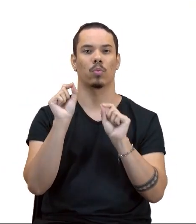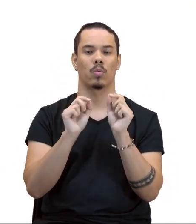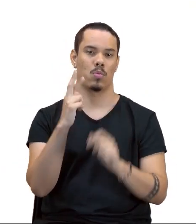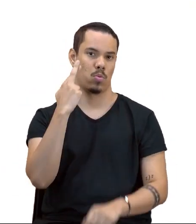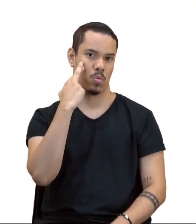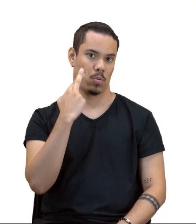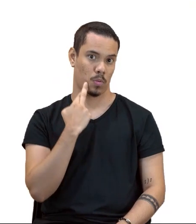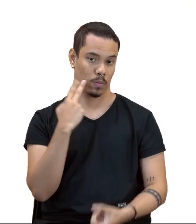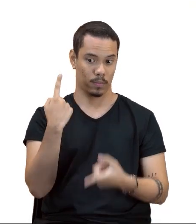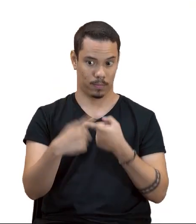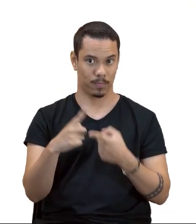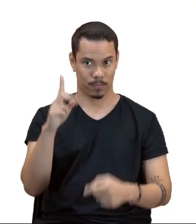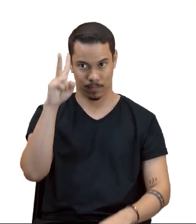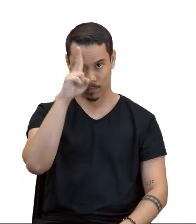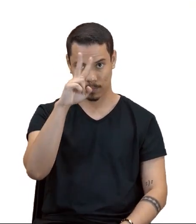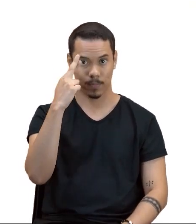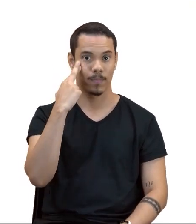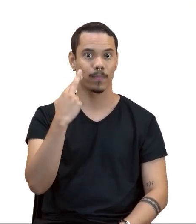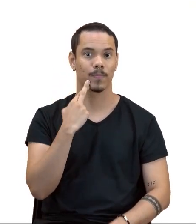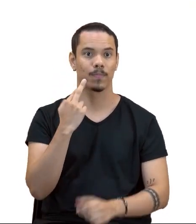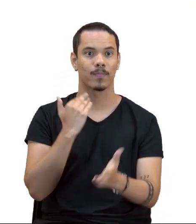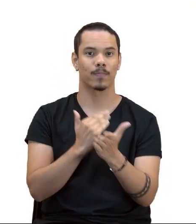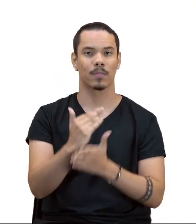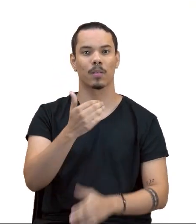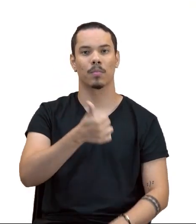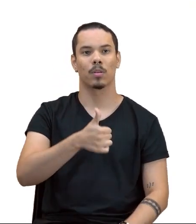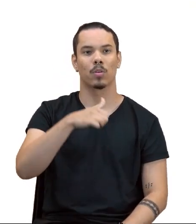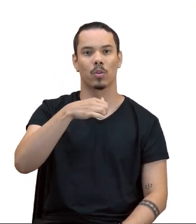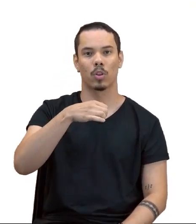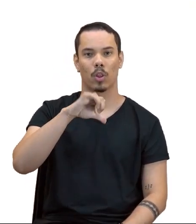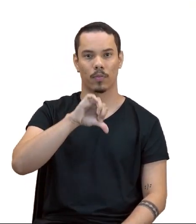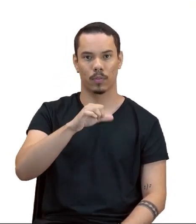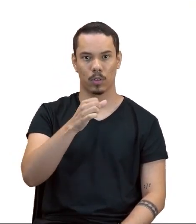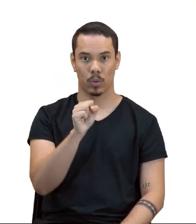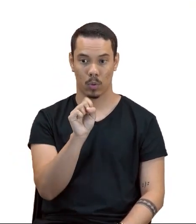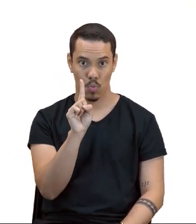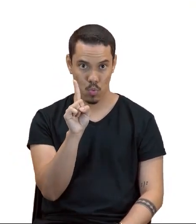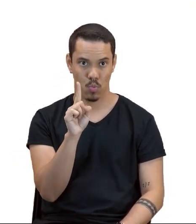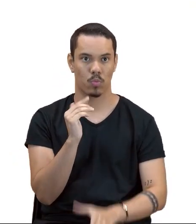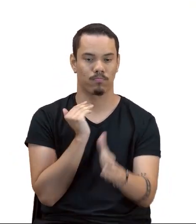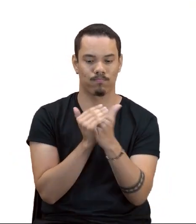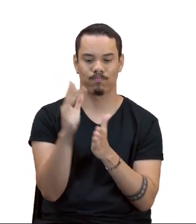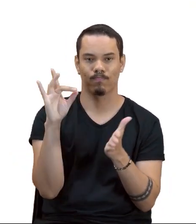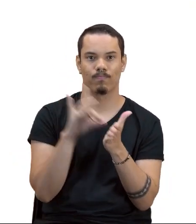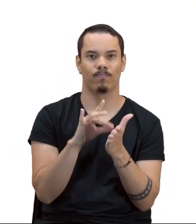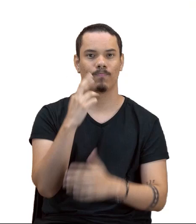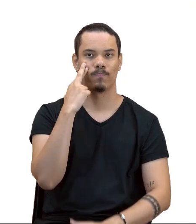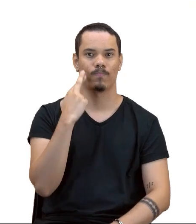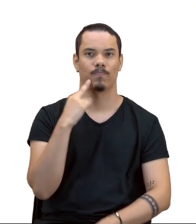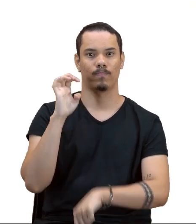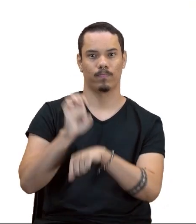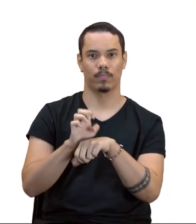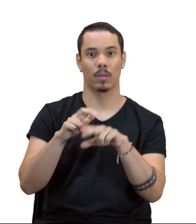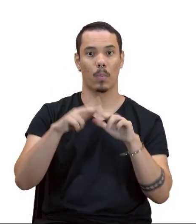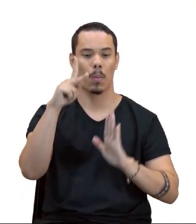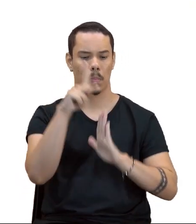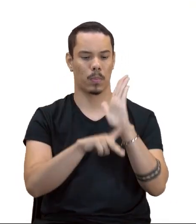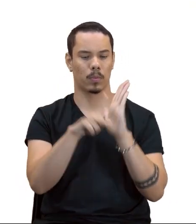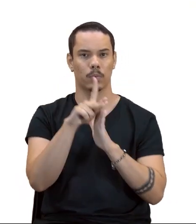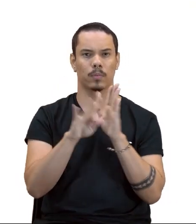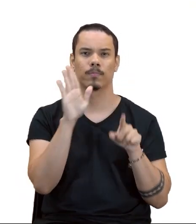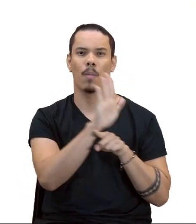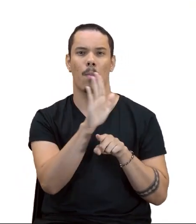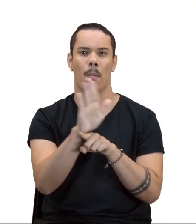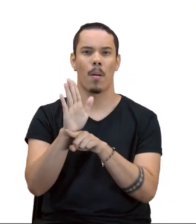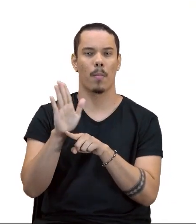Rondônia, só lembrando, foi criado em 1981, né? O estado, né? Isso. O estado de Rondônia. Então, esses projetos acabaram, contribuindo para a gente